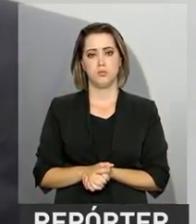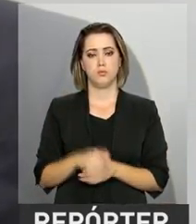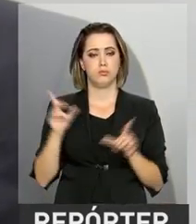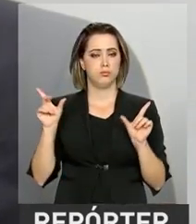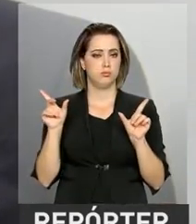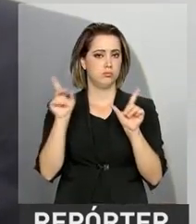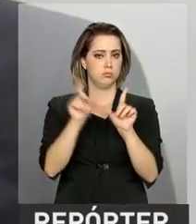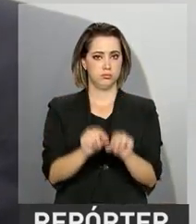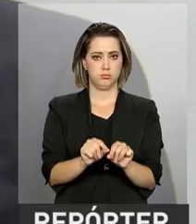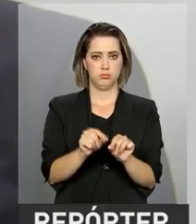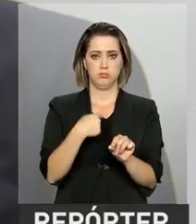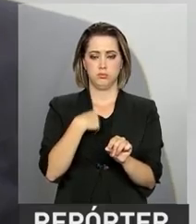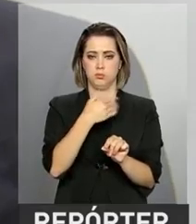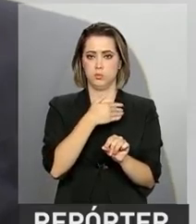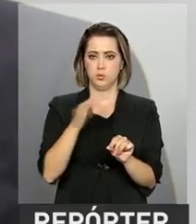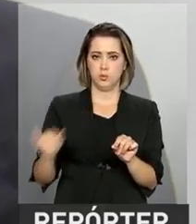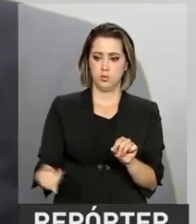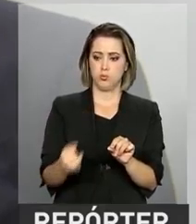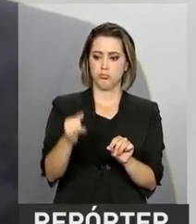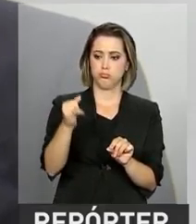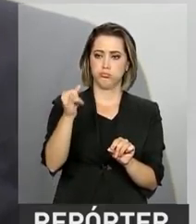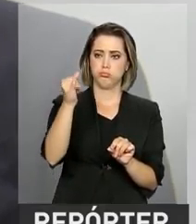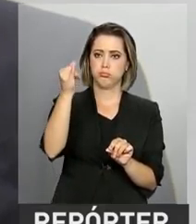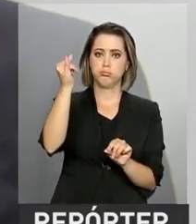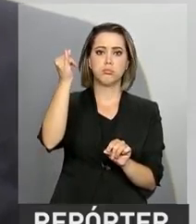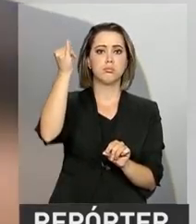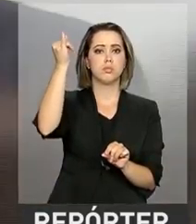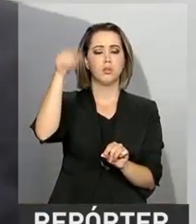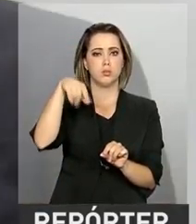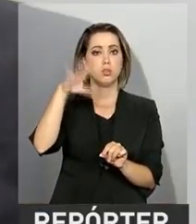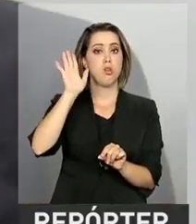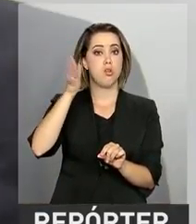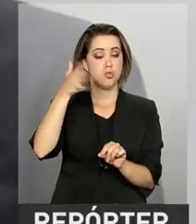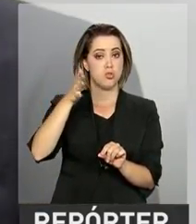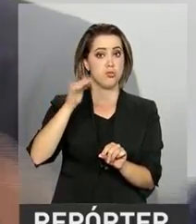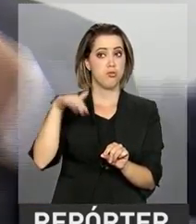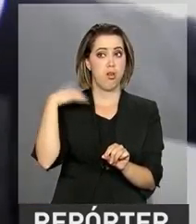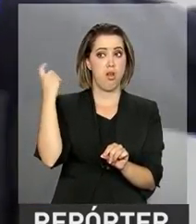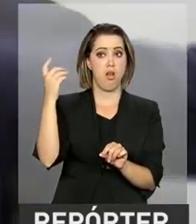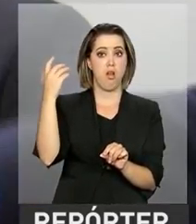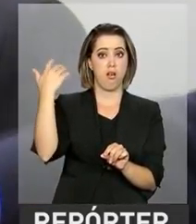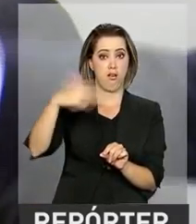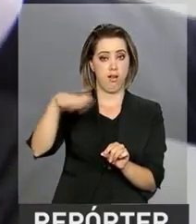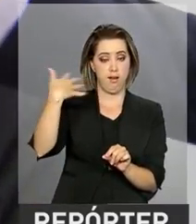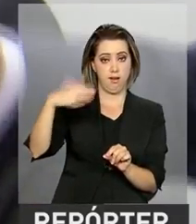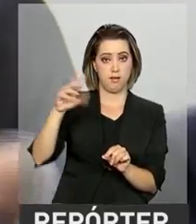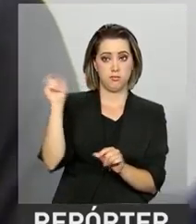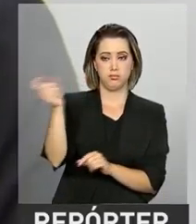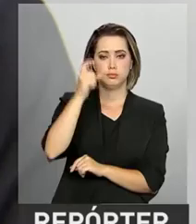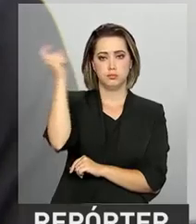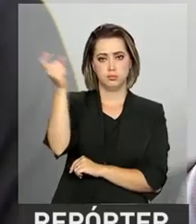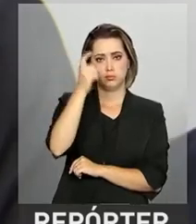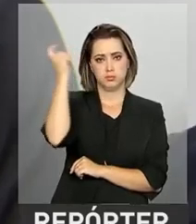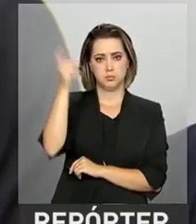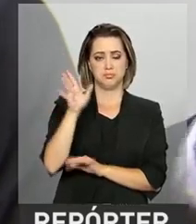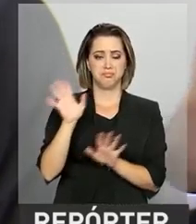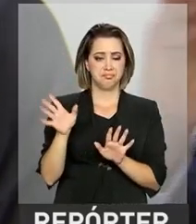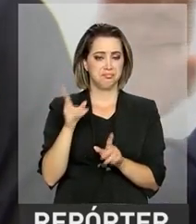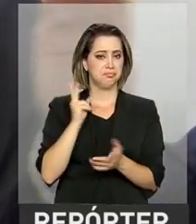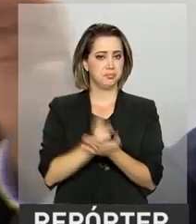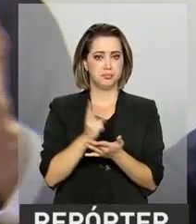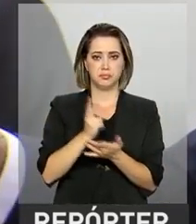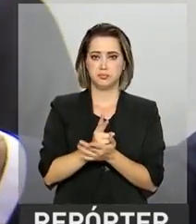seguinte: a taxa de juros vai subir. A taxa de juros brasileira é uma das maiores do mundo. Independente do que o Banco Central decide mês a mês, a